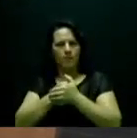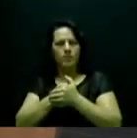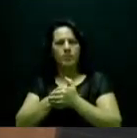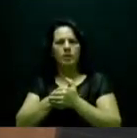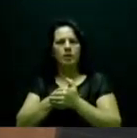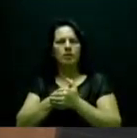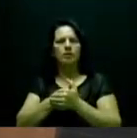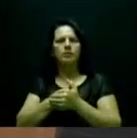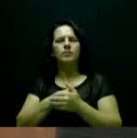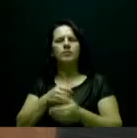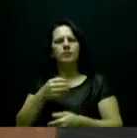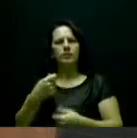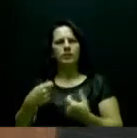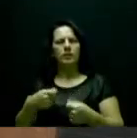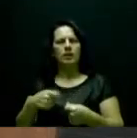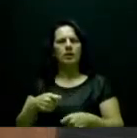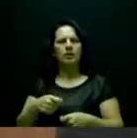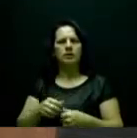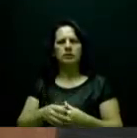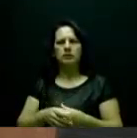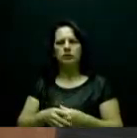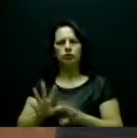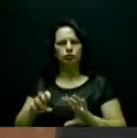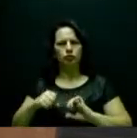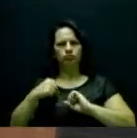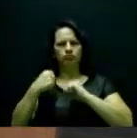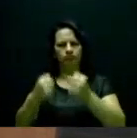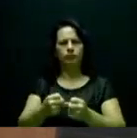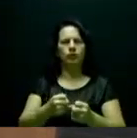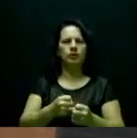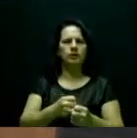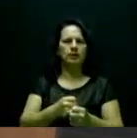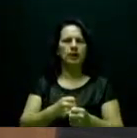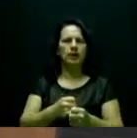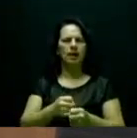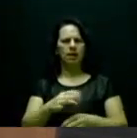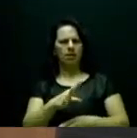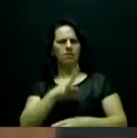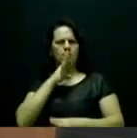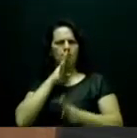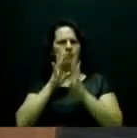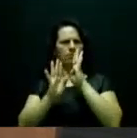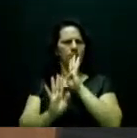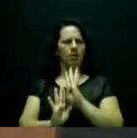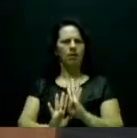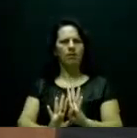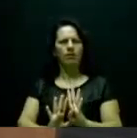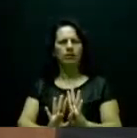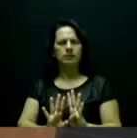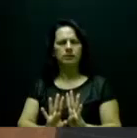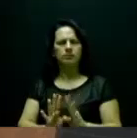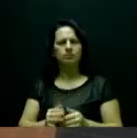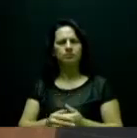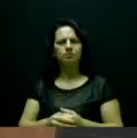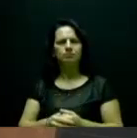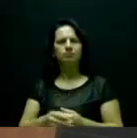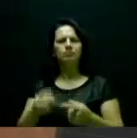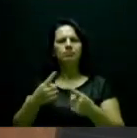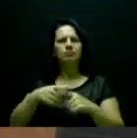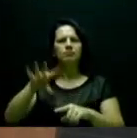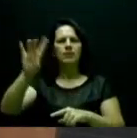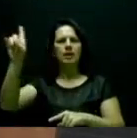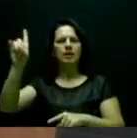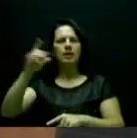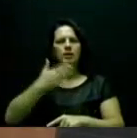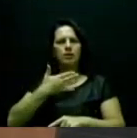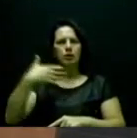os bons se omitem, né? Ou muitas das vezes a omissão dos bons é forçada, eles querem me calar, eles querem a todo custo me intimidar. Mas Deus é maior, nós